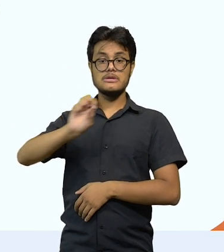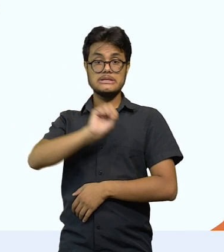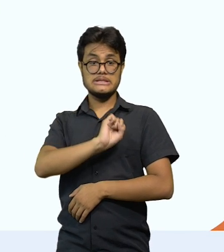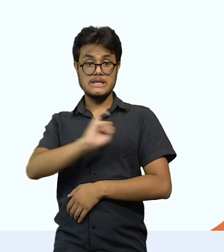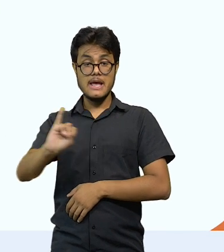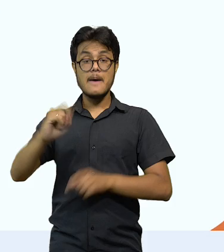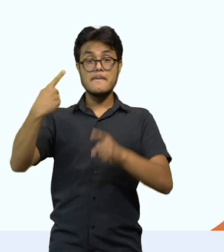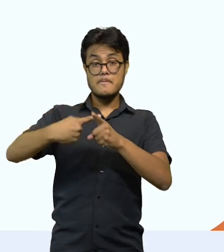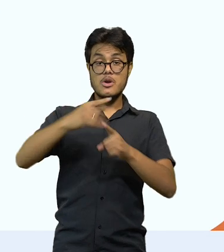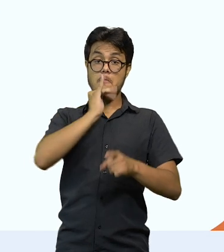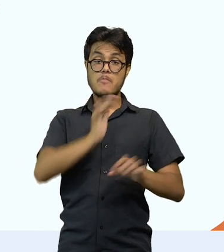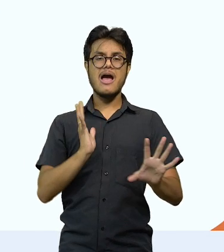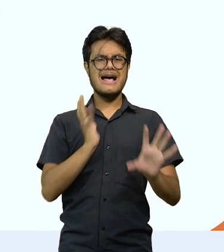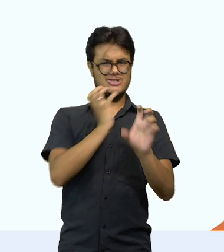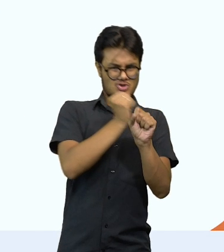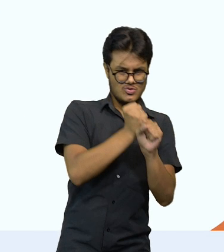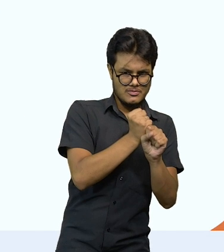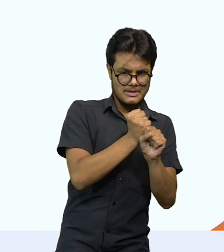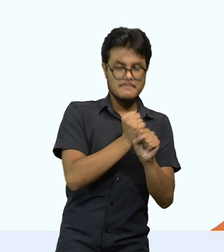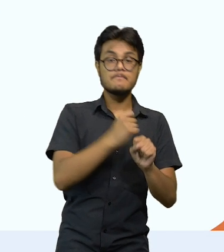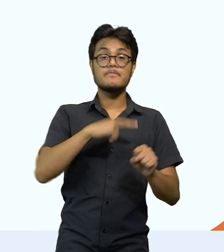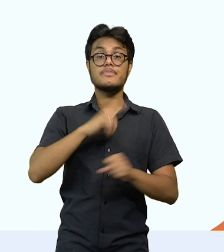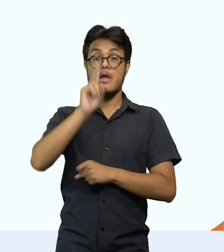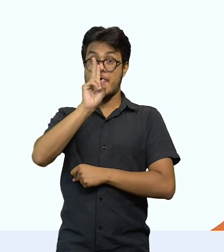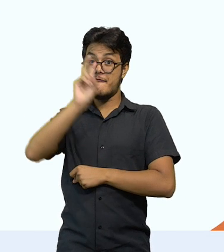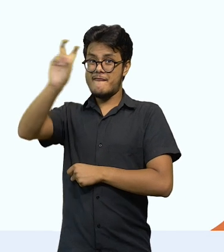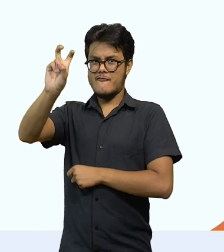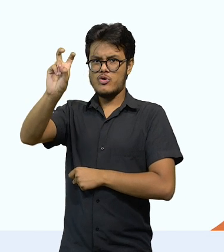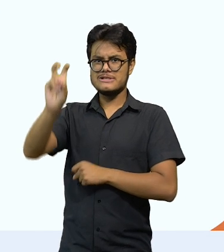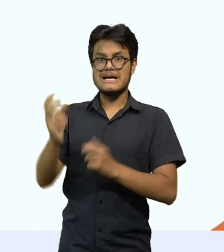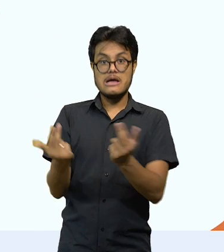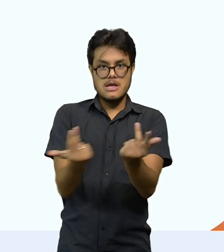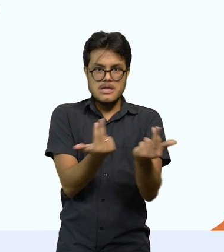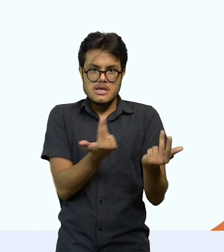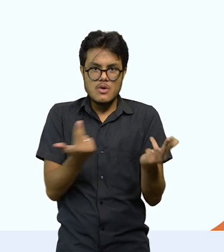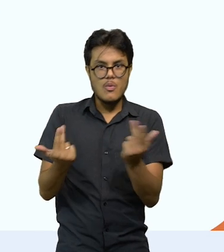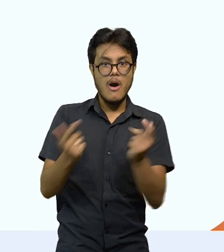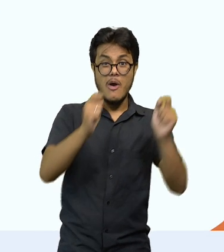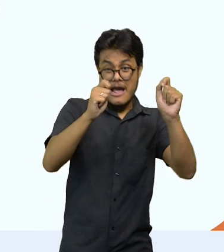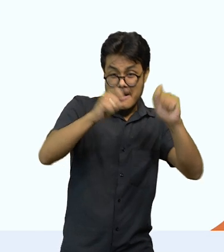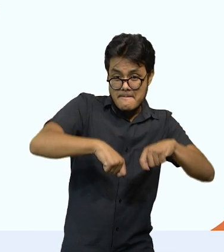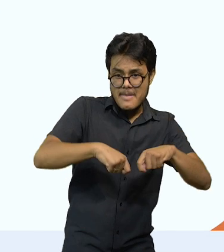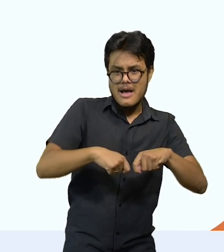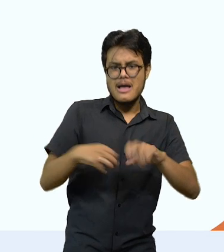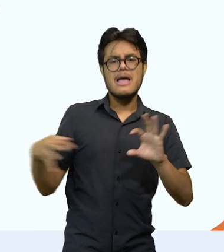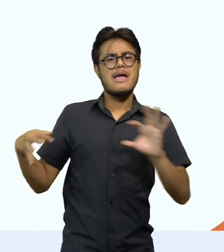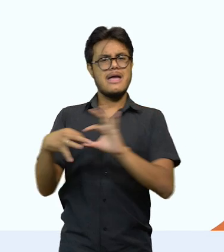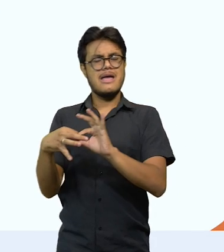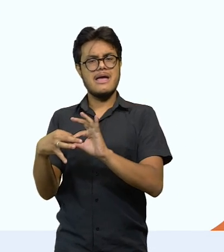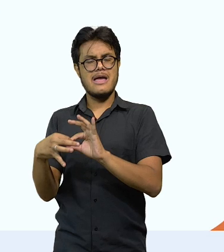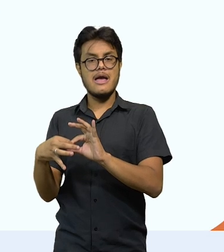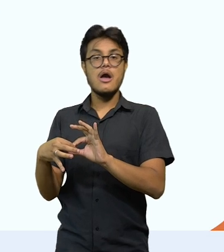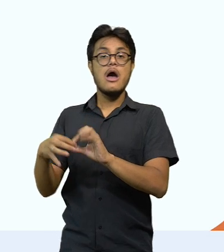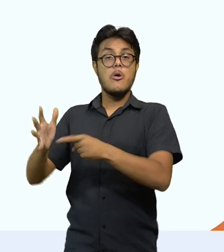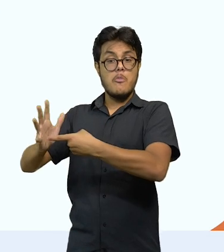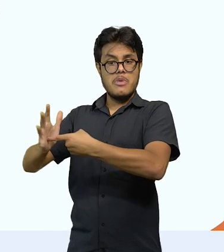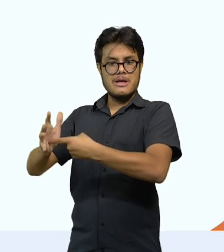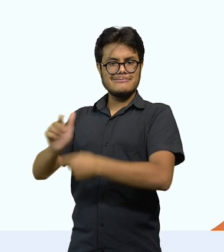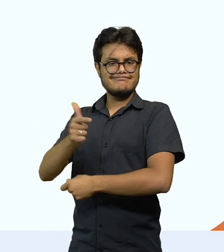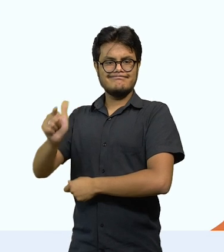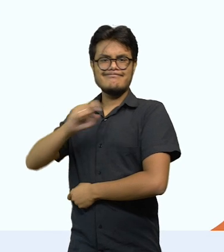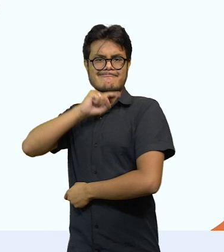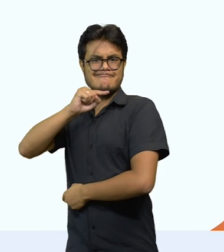dessa resistência pela corrente elétrica se iguala à força eletromotriz, a pilha deixa de alimentar o circuito.